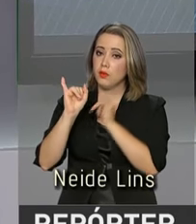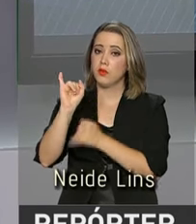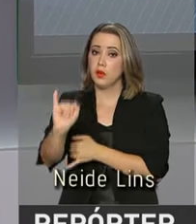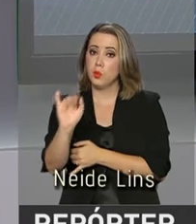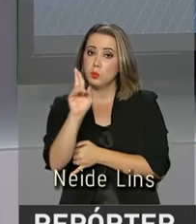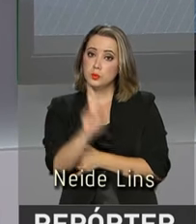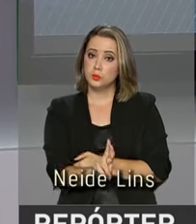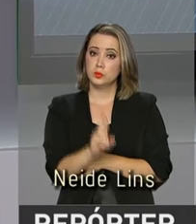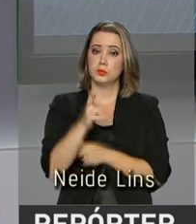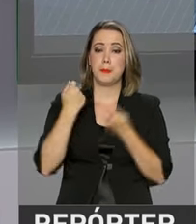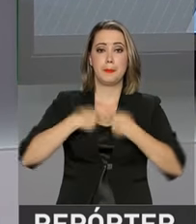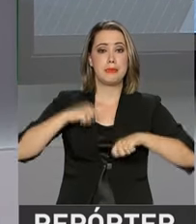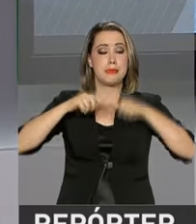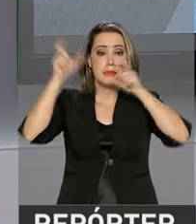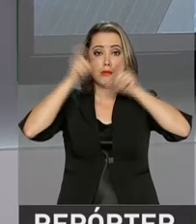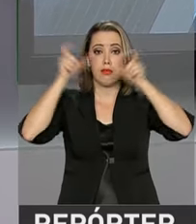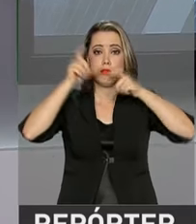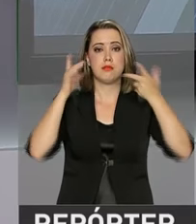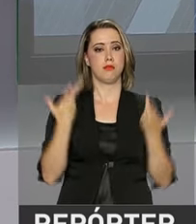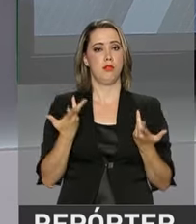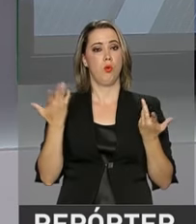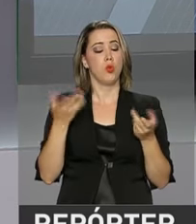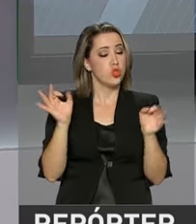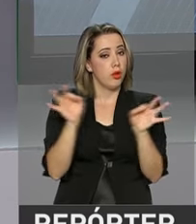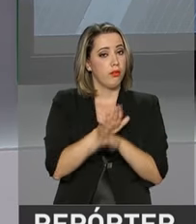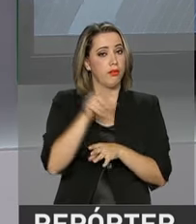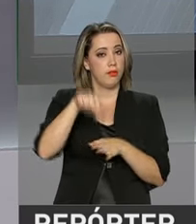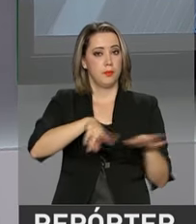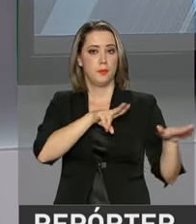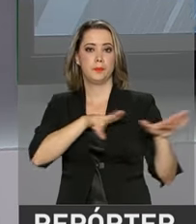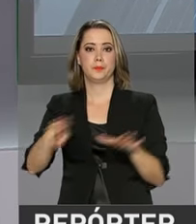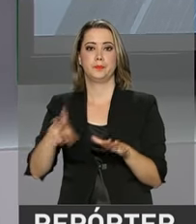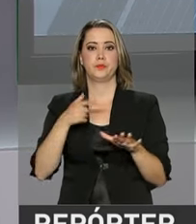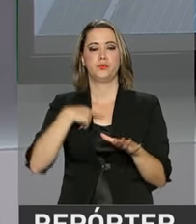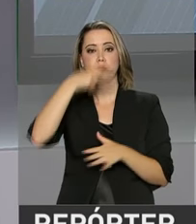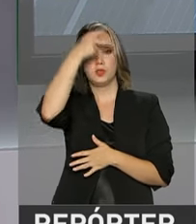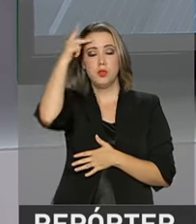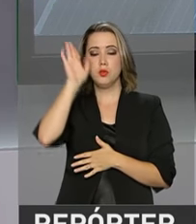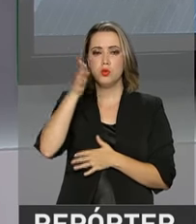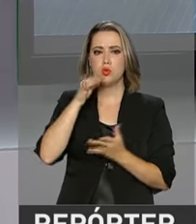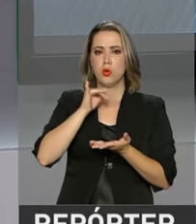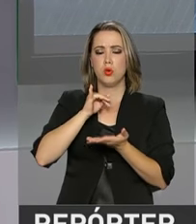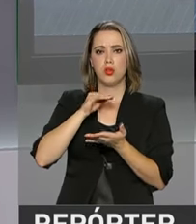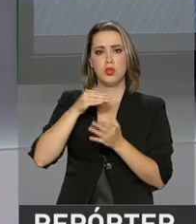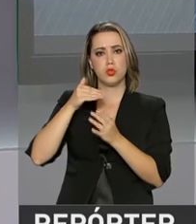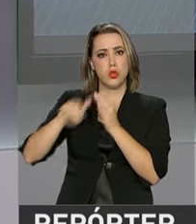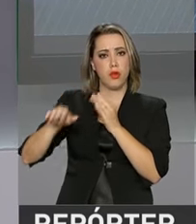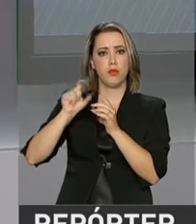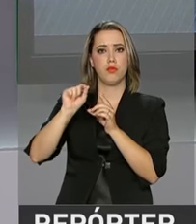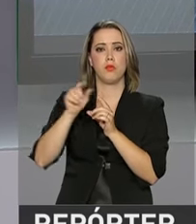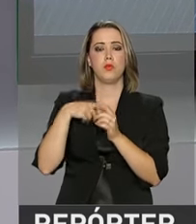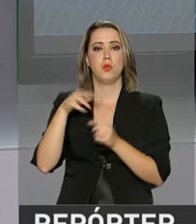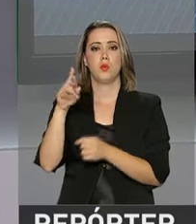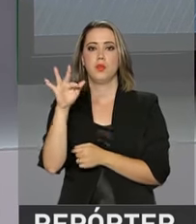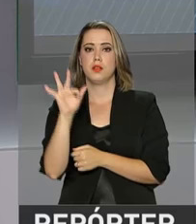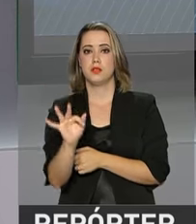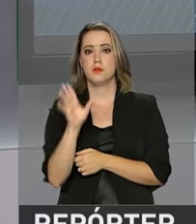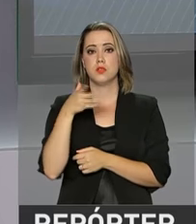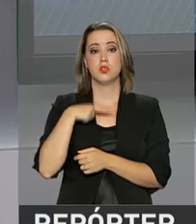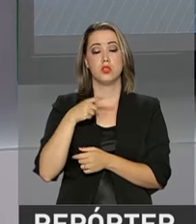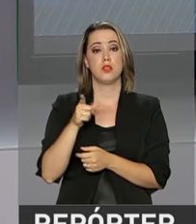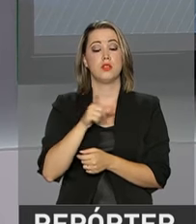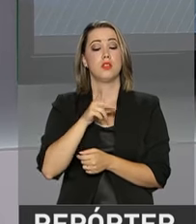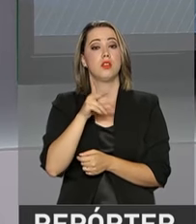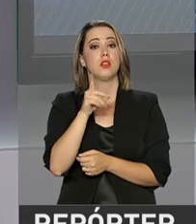do imposto de renda atenção o prazo acaba nesta semana para quem já enviou a receita federal já tem data fixada para a